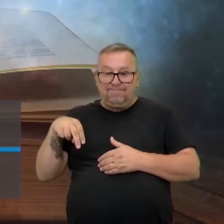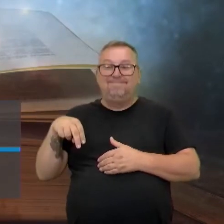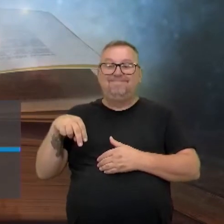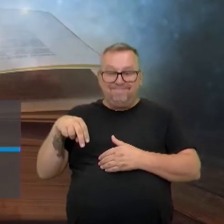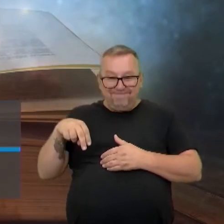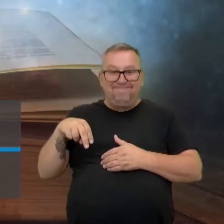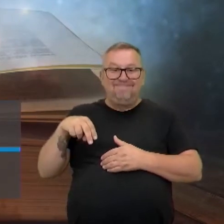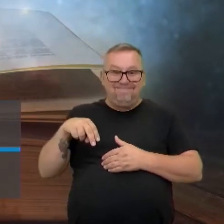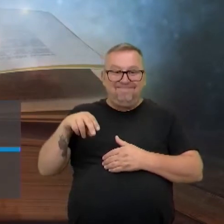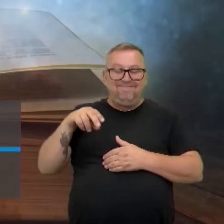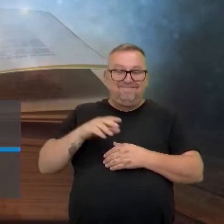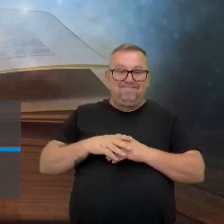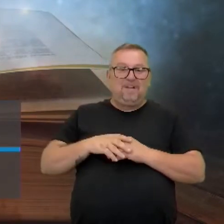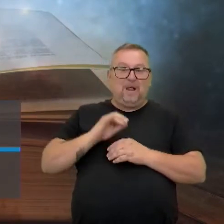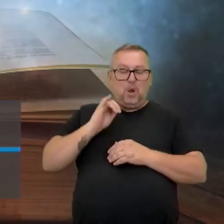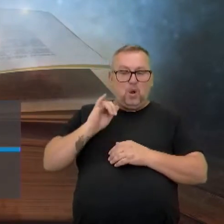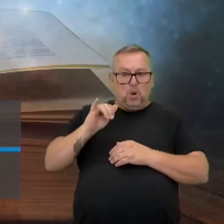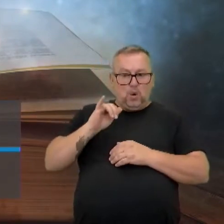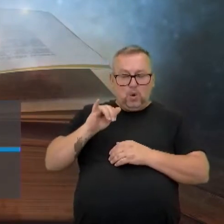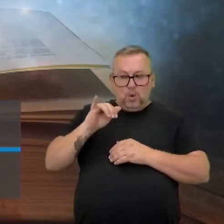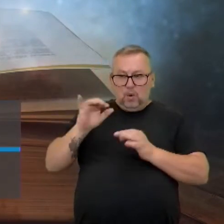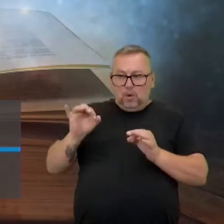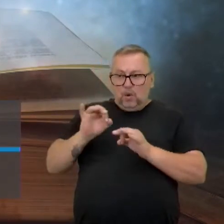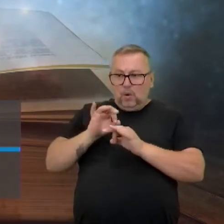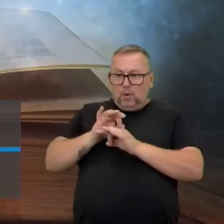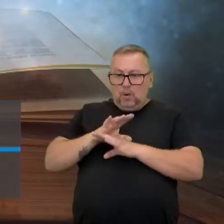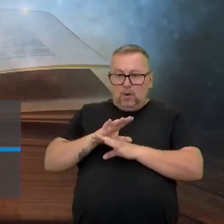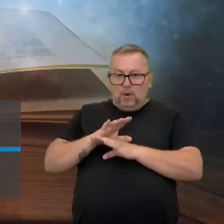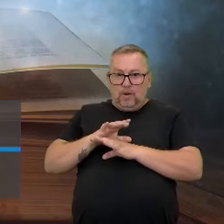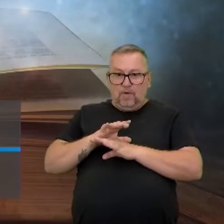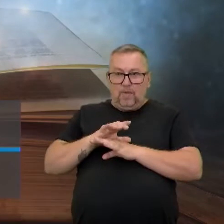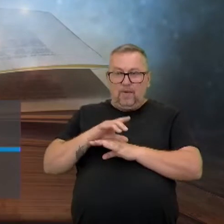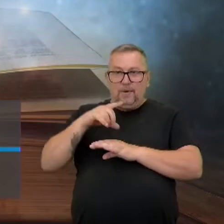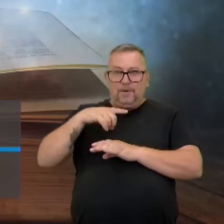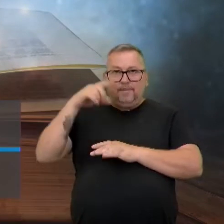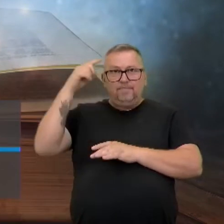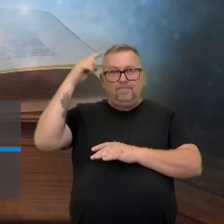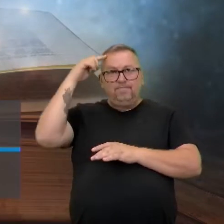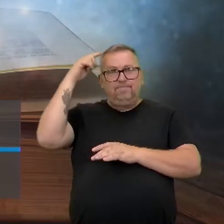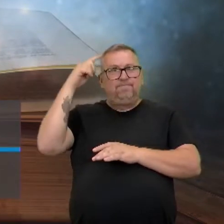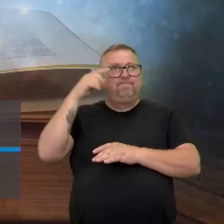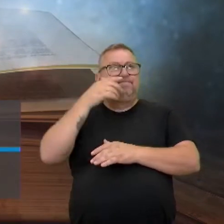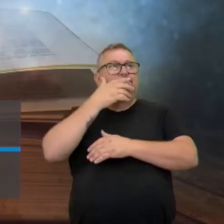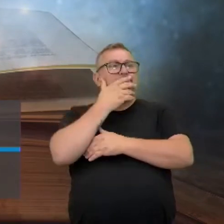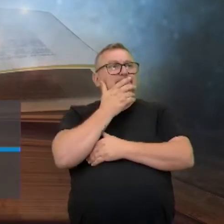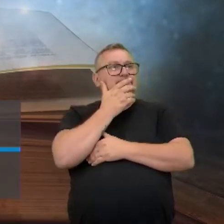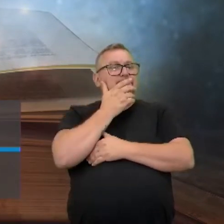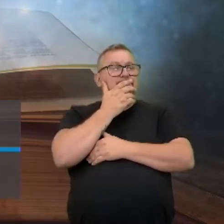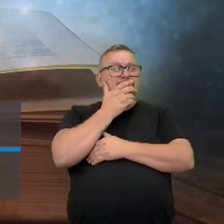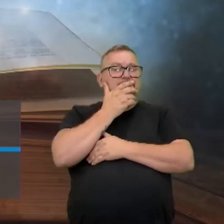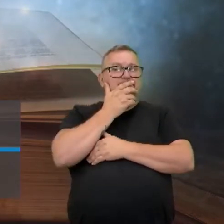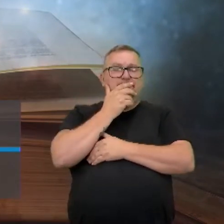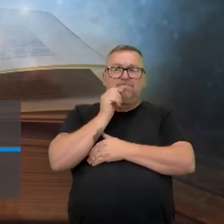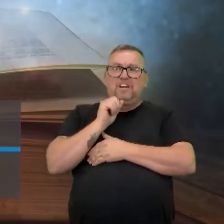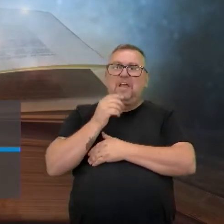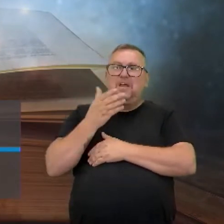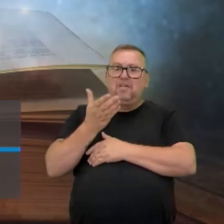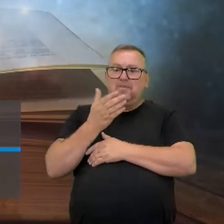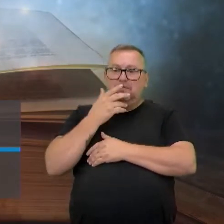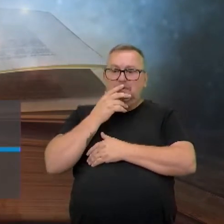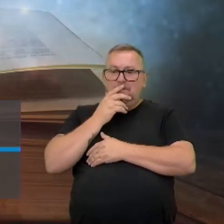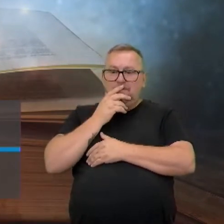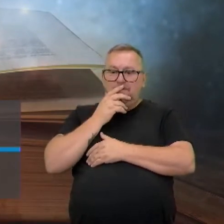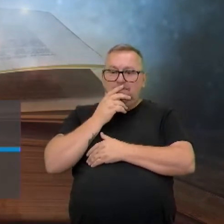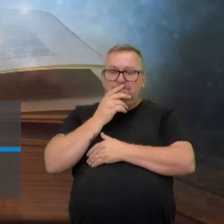aquela história que quando termina, você fica assim, que história foi essa? Que foi que eu li? É mais ou menos